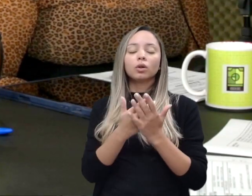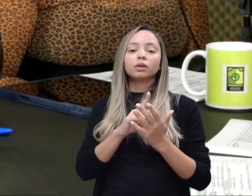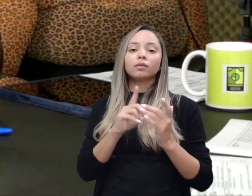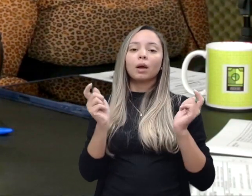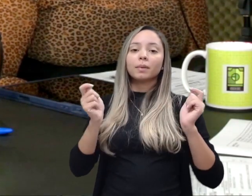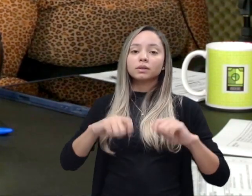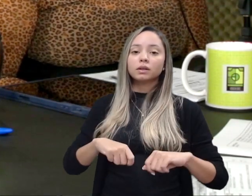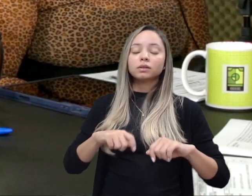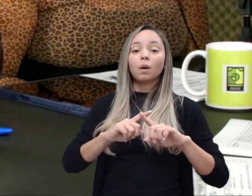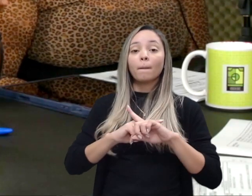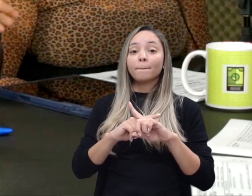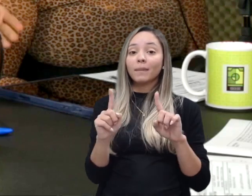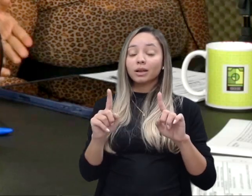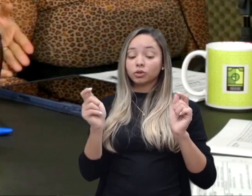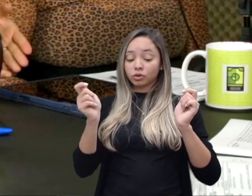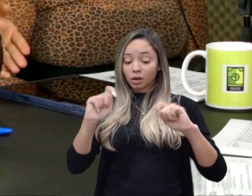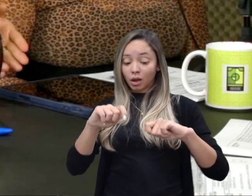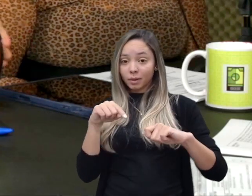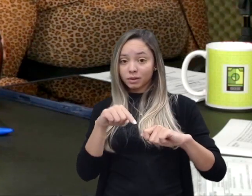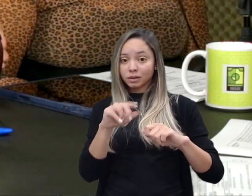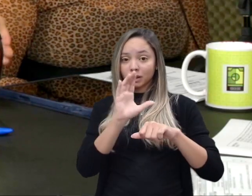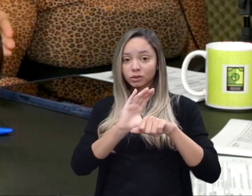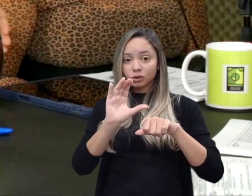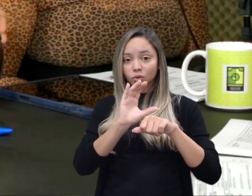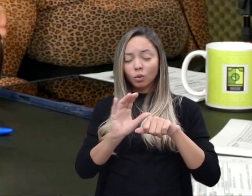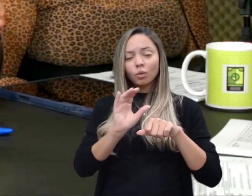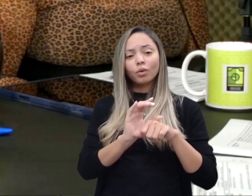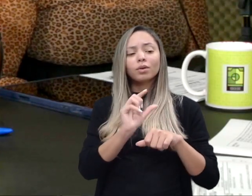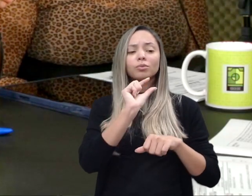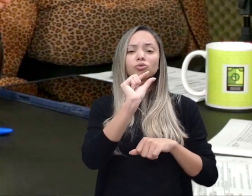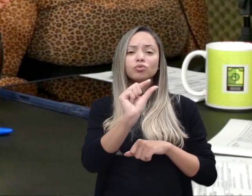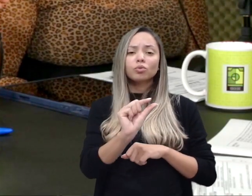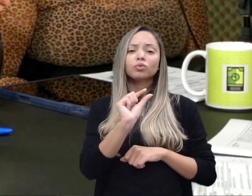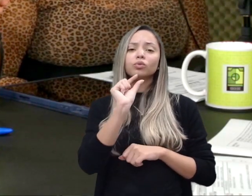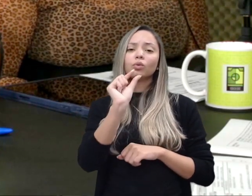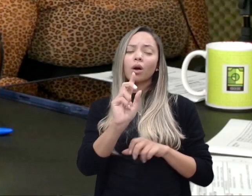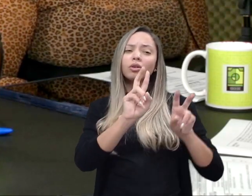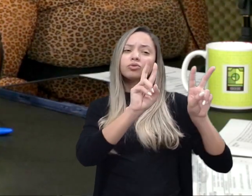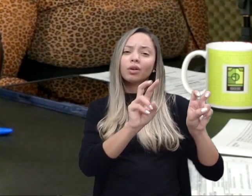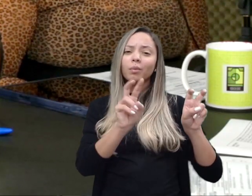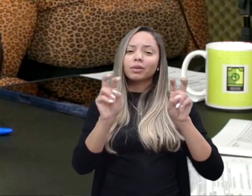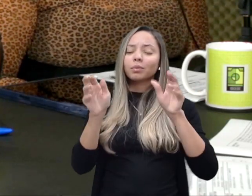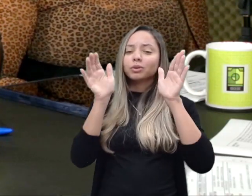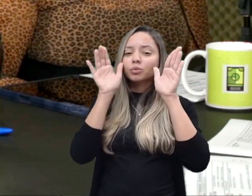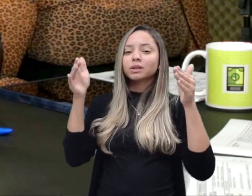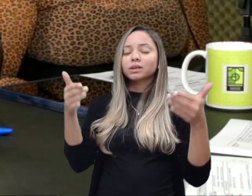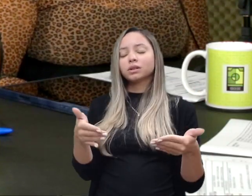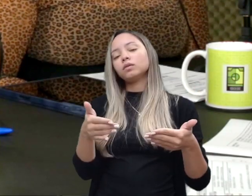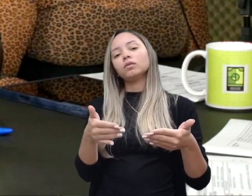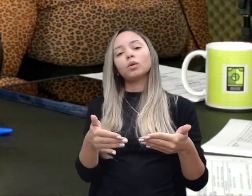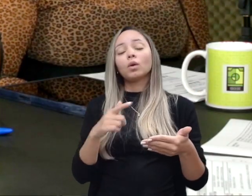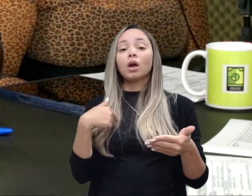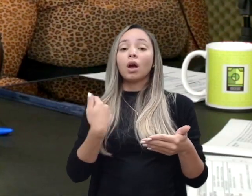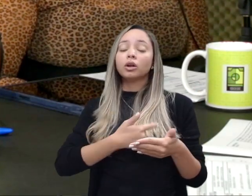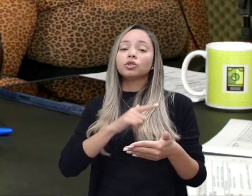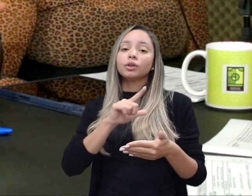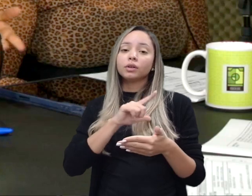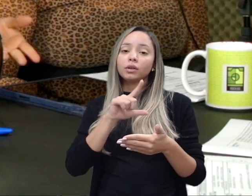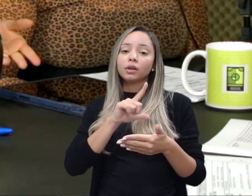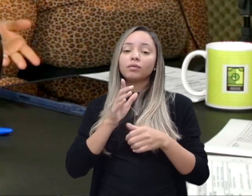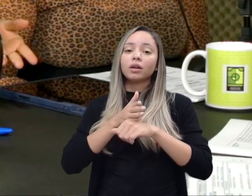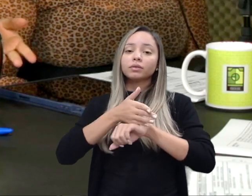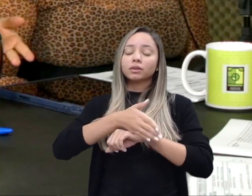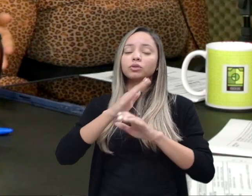gente debateu aqui, capacitações muito pontuais. Esse acompanhamento a longo prazo, a gente teve muito acesso a escolas tanto públicas